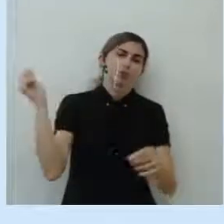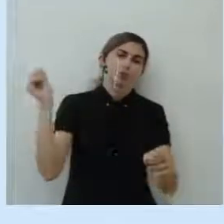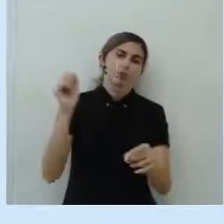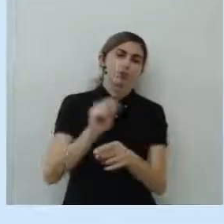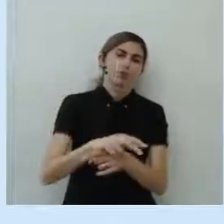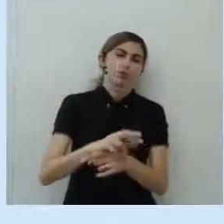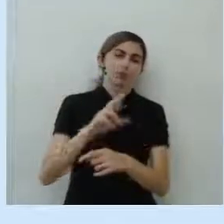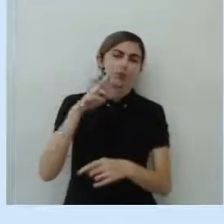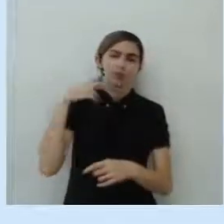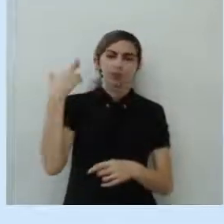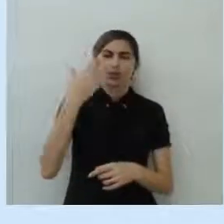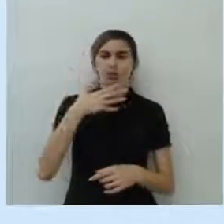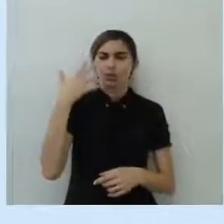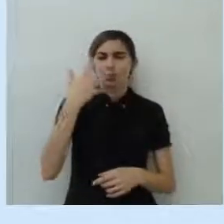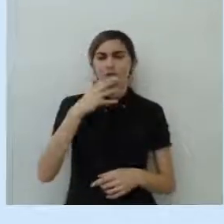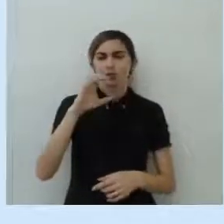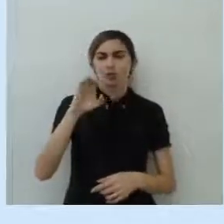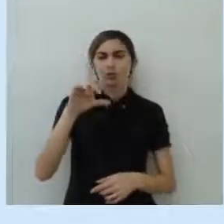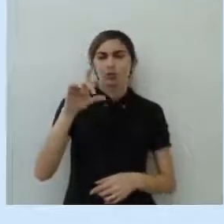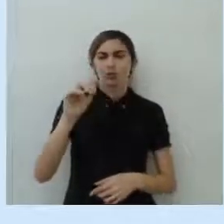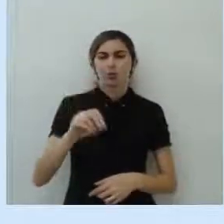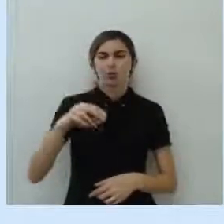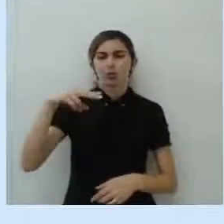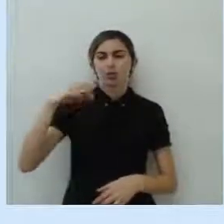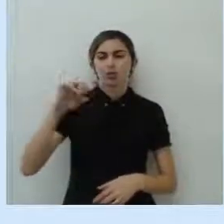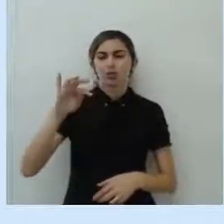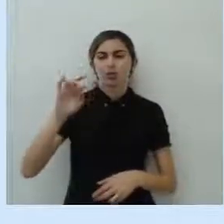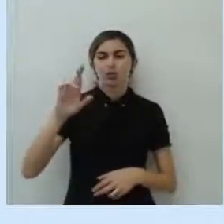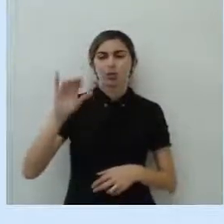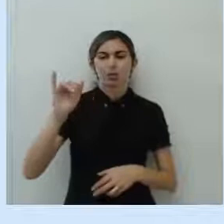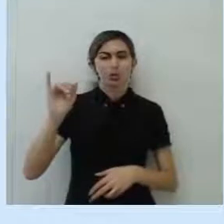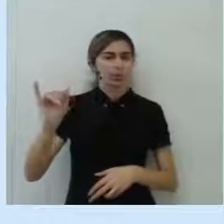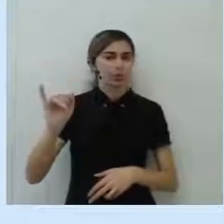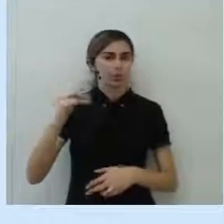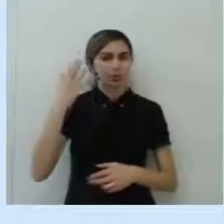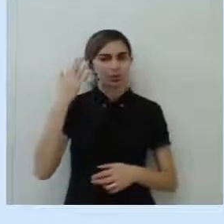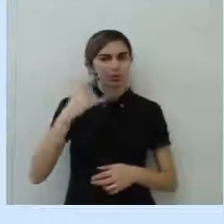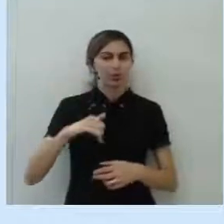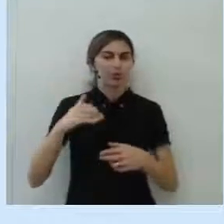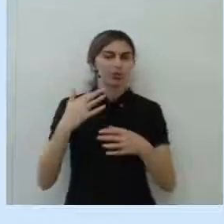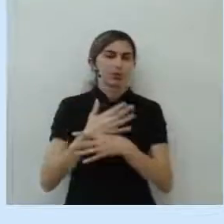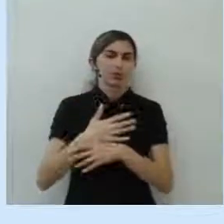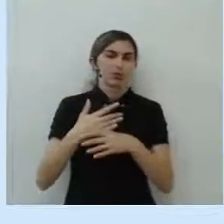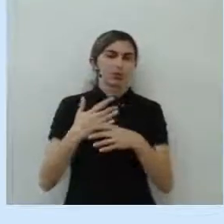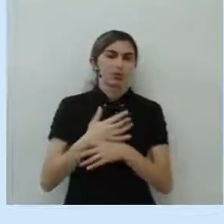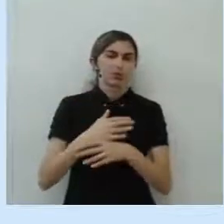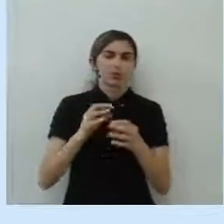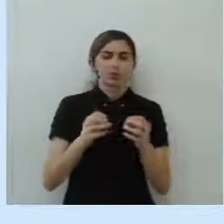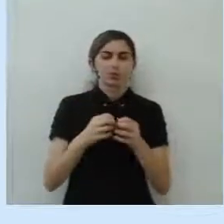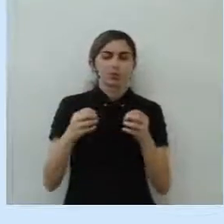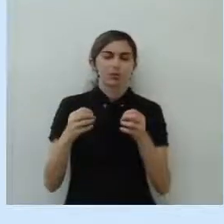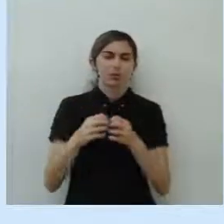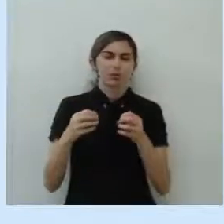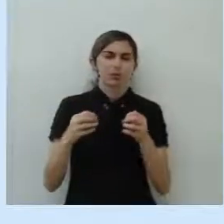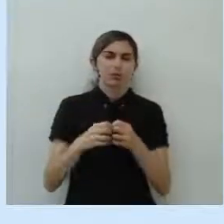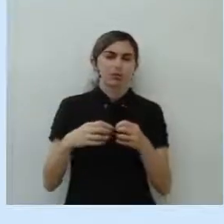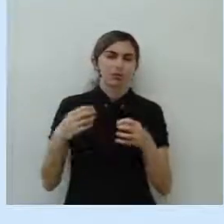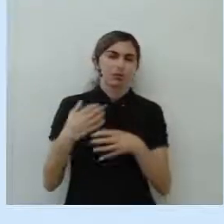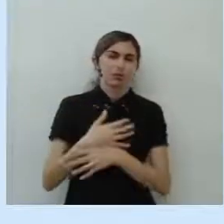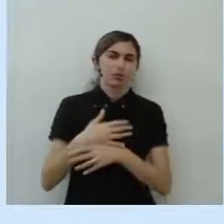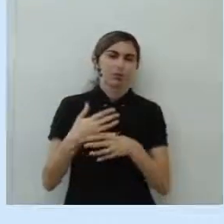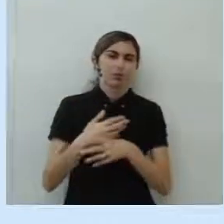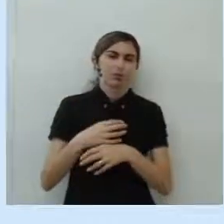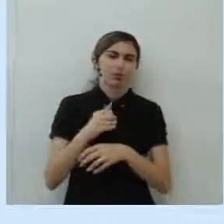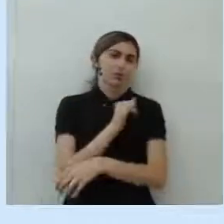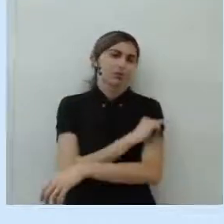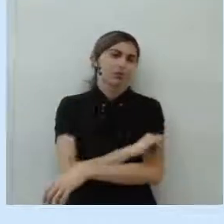rádio, a Rádio Clube de Niterói. Niterói, como o pessoal deve saber, é uma cidade ao lado da cidade Rio